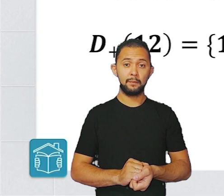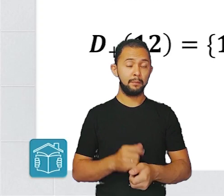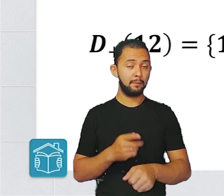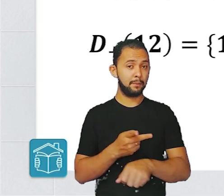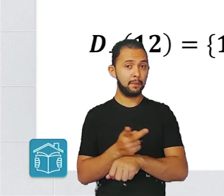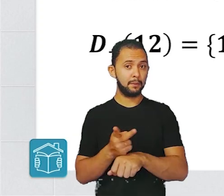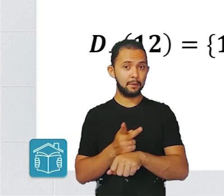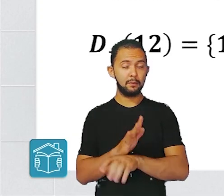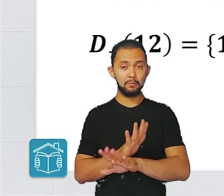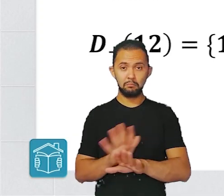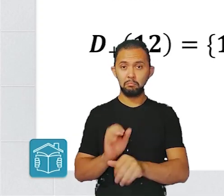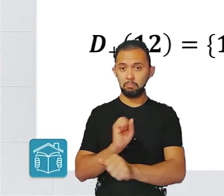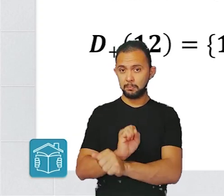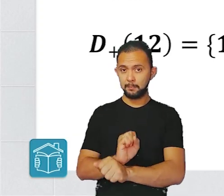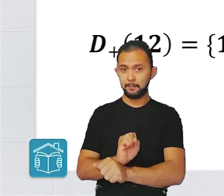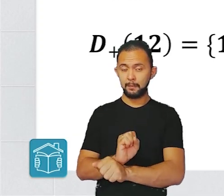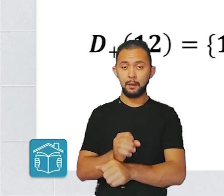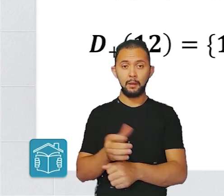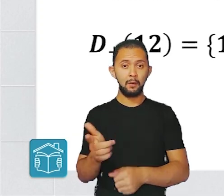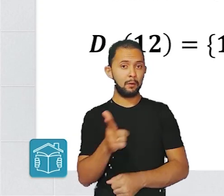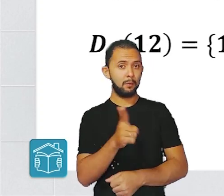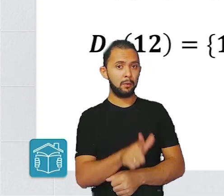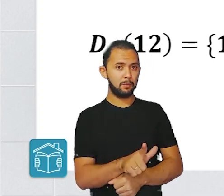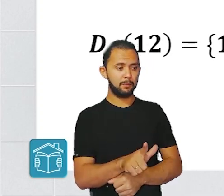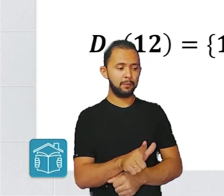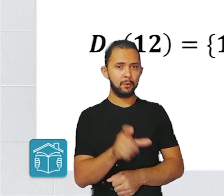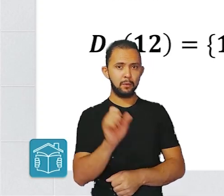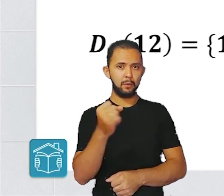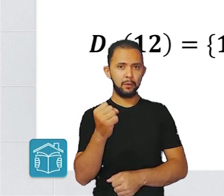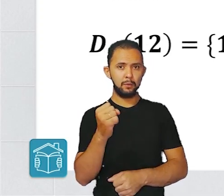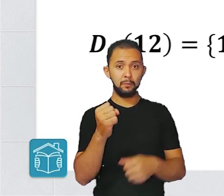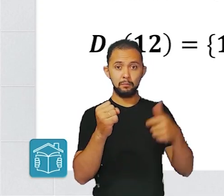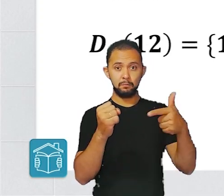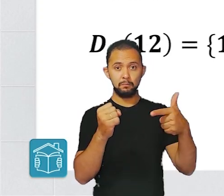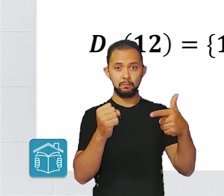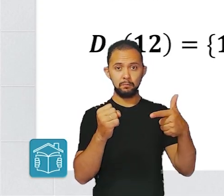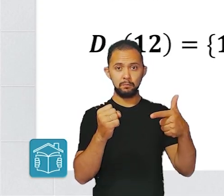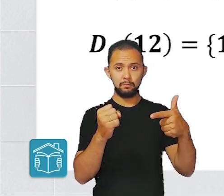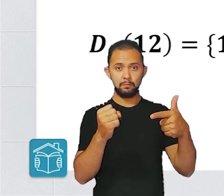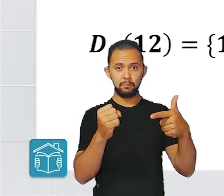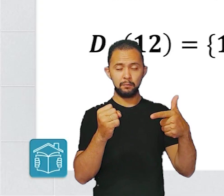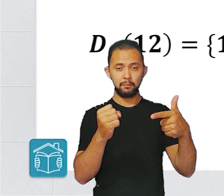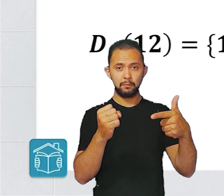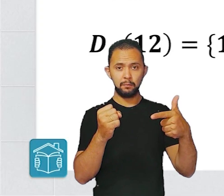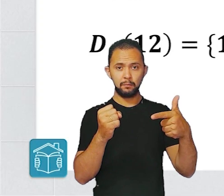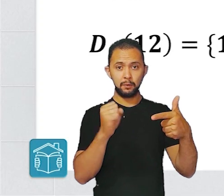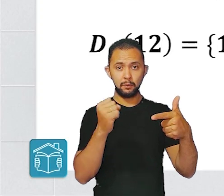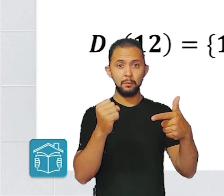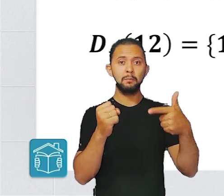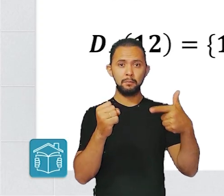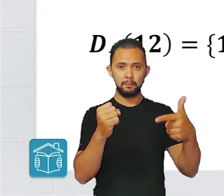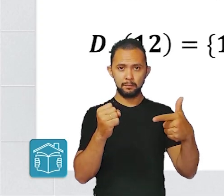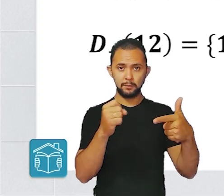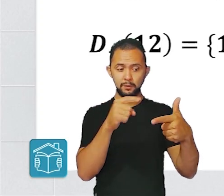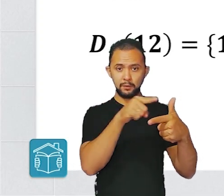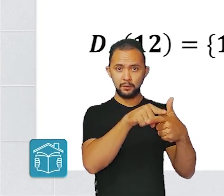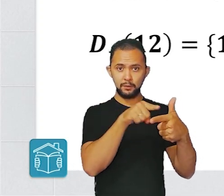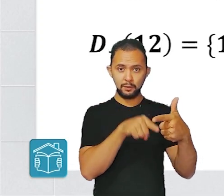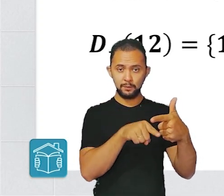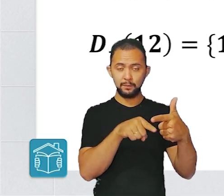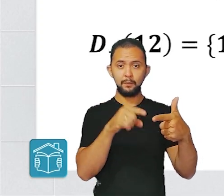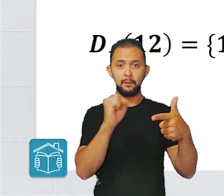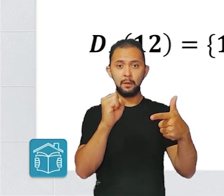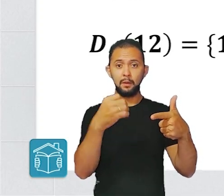divisor, não precisa fazer mais nenhuma conta. Agora aqui, quais são os divisores de 8? 2, que dividido para 8 é